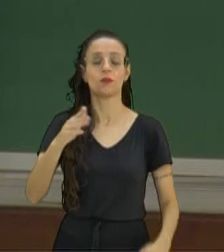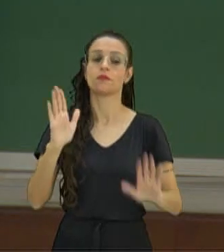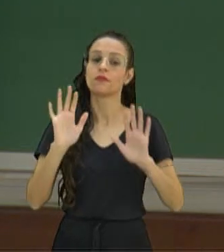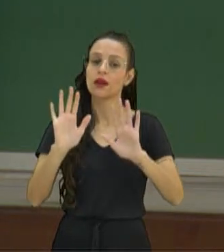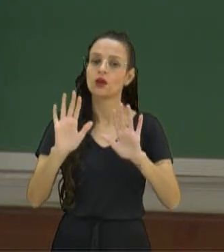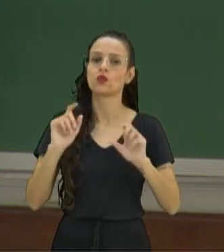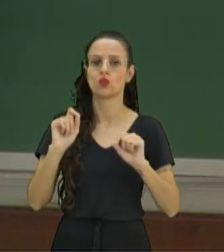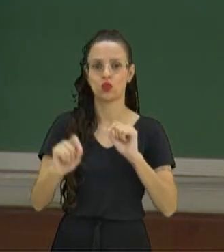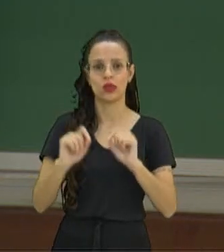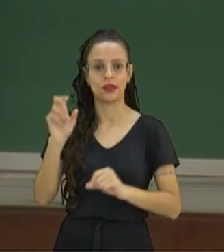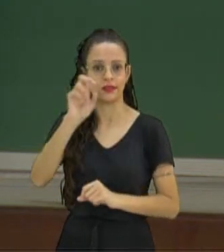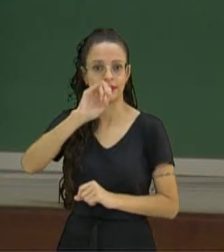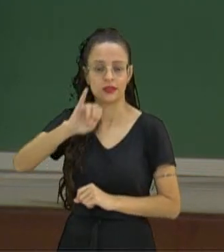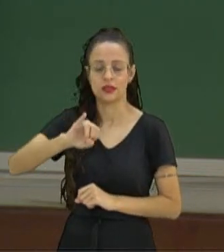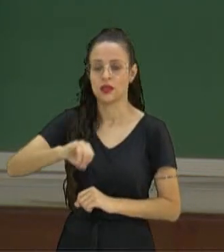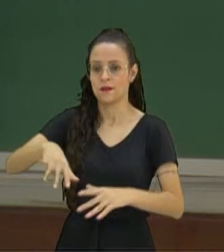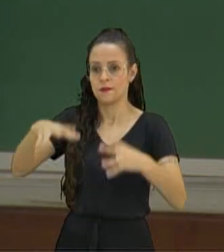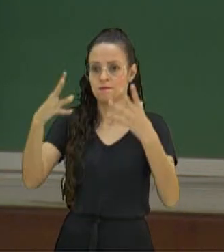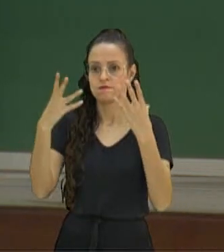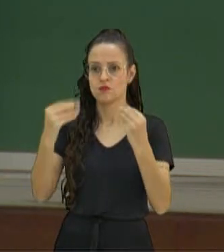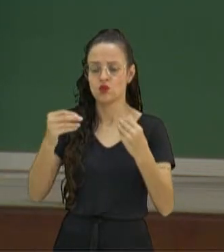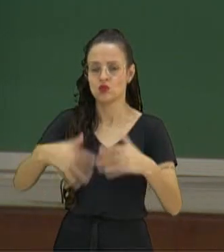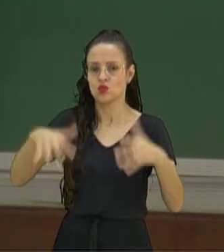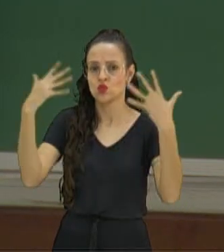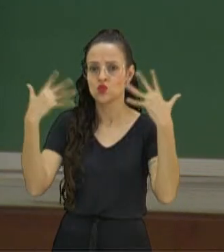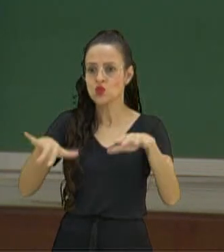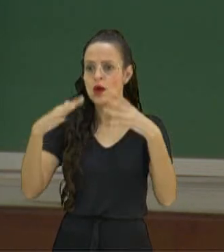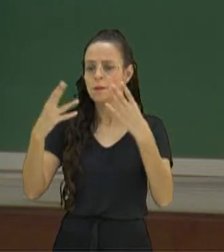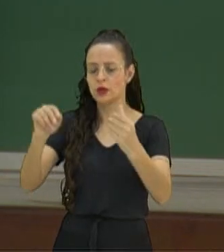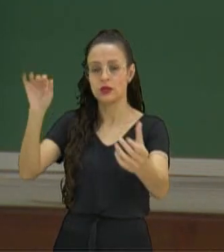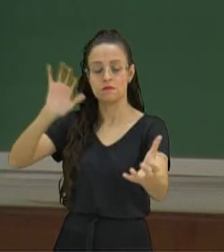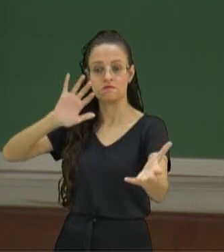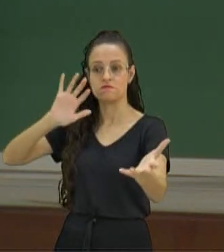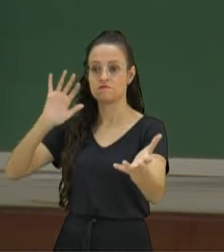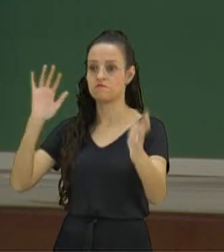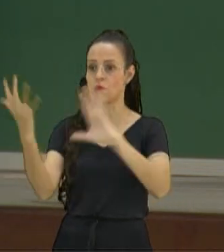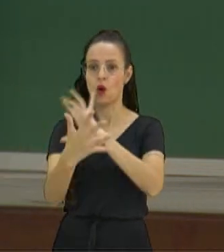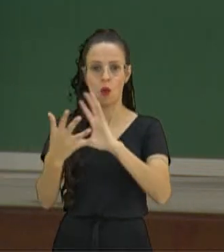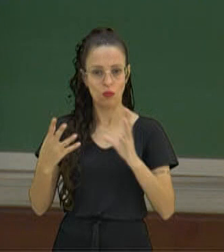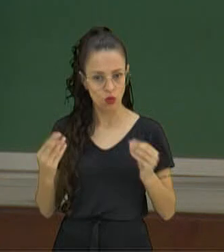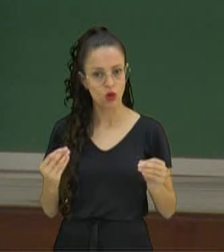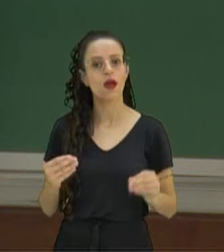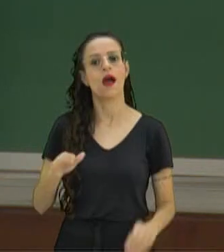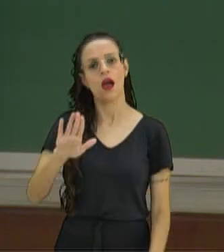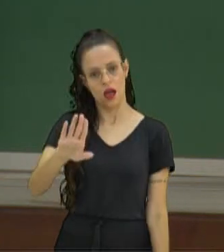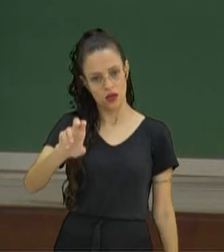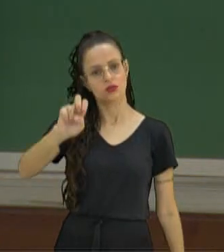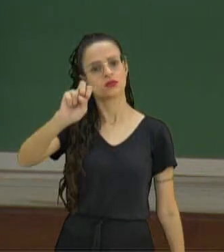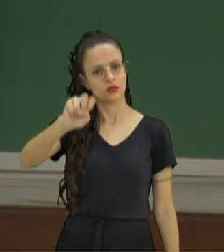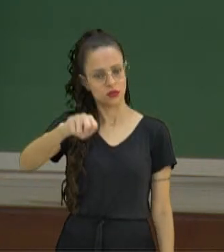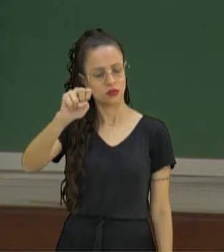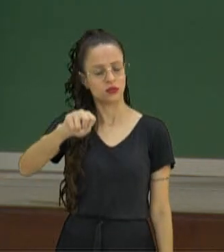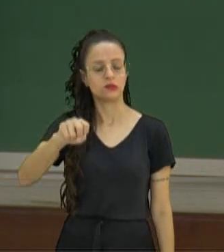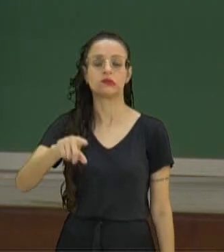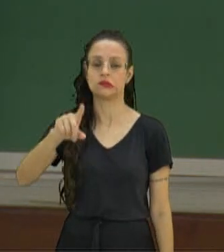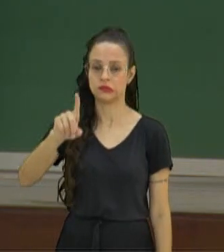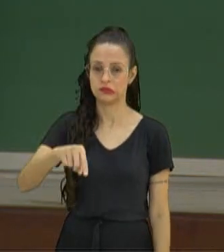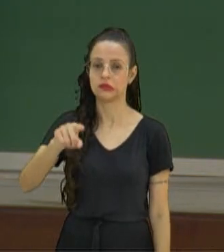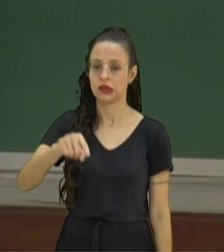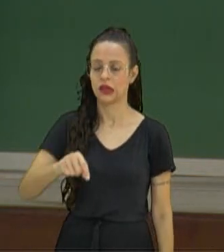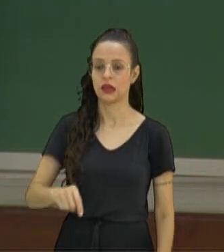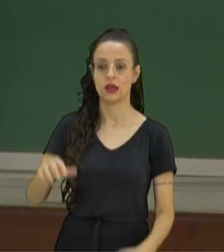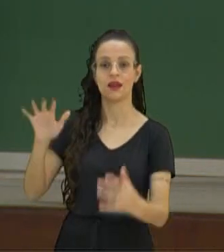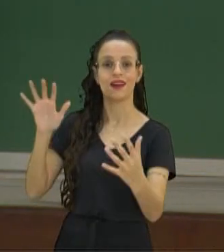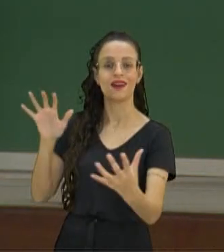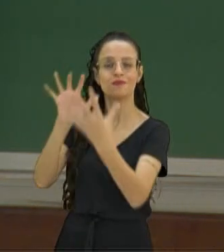que quando isso é muito intenso e modifica demais aquele meio, aí sim a gente entra com aquela ideia lá dos